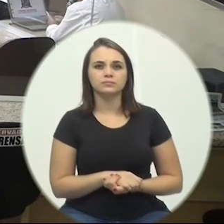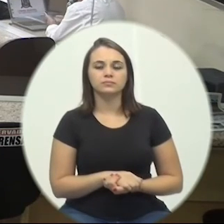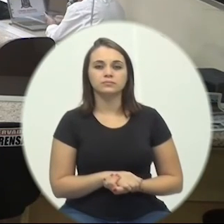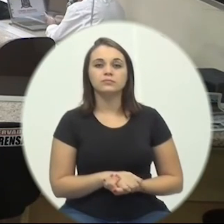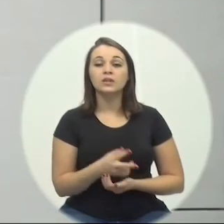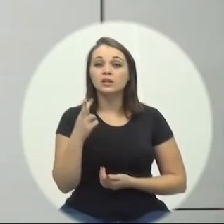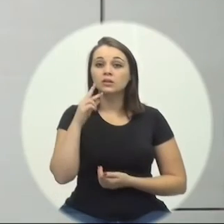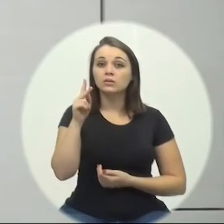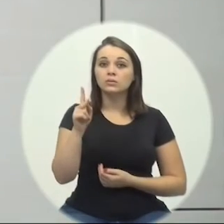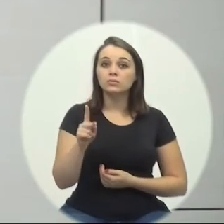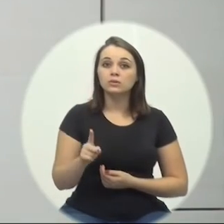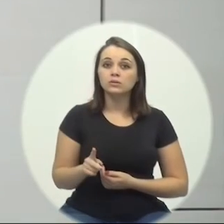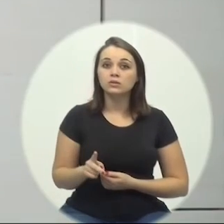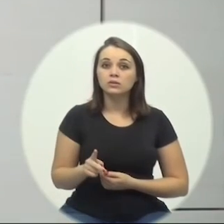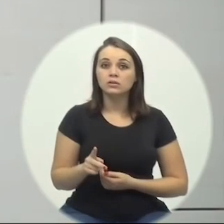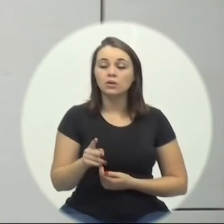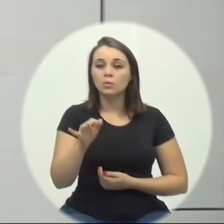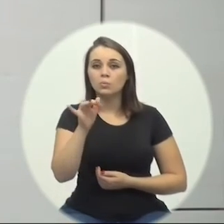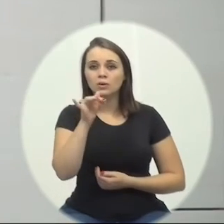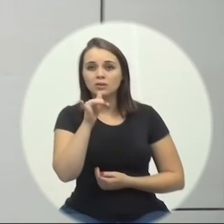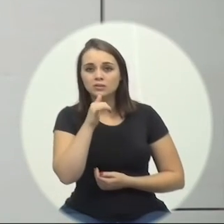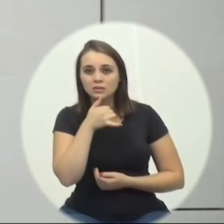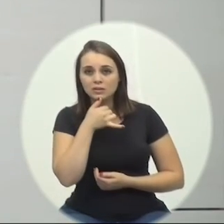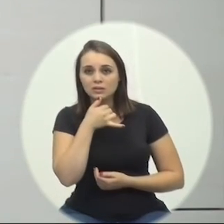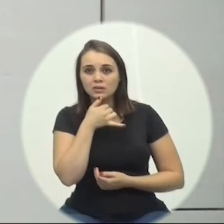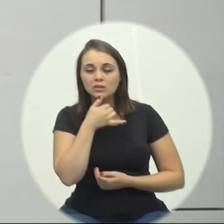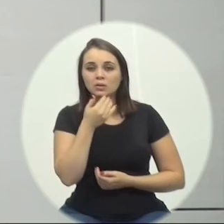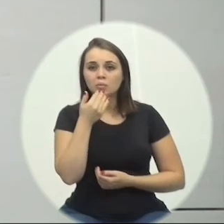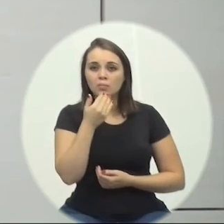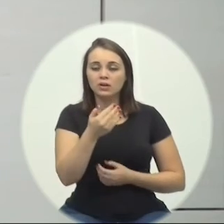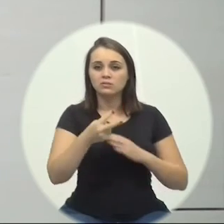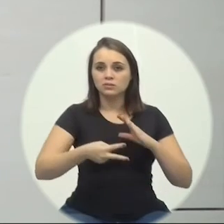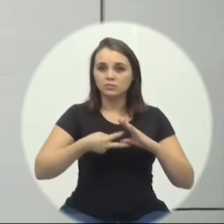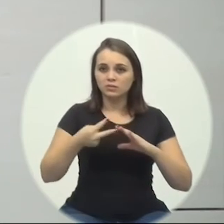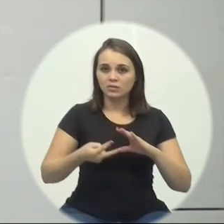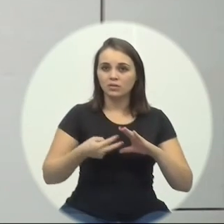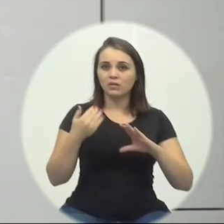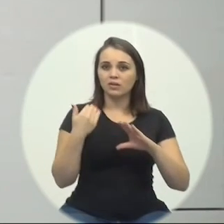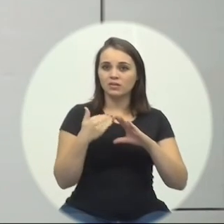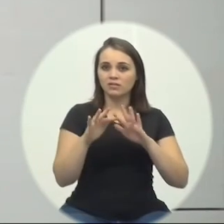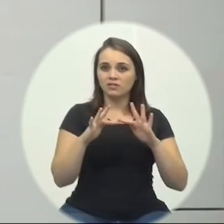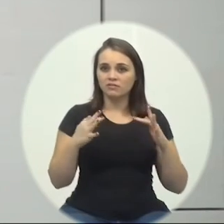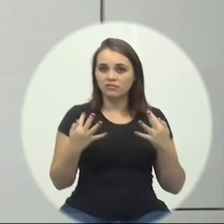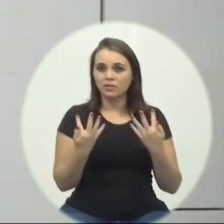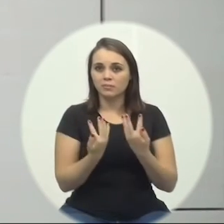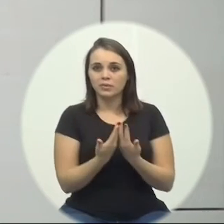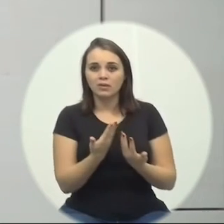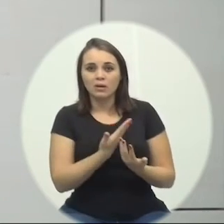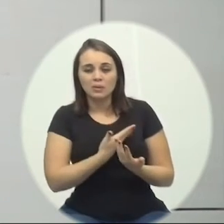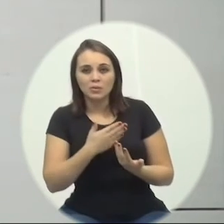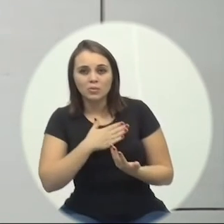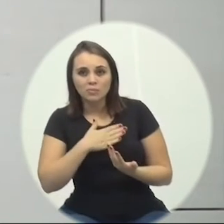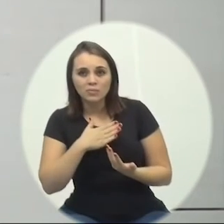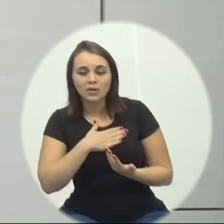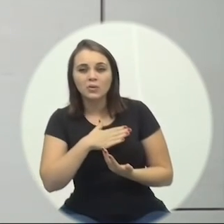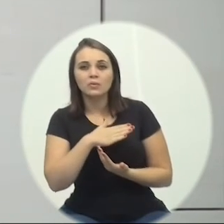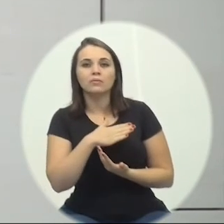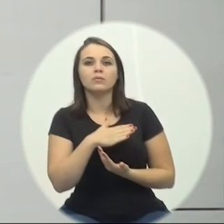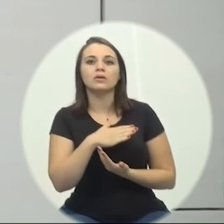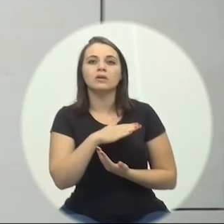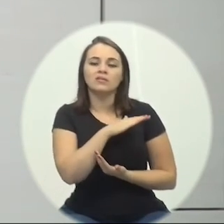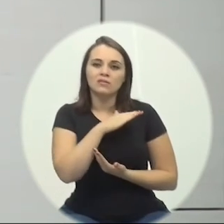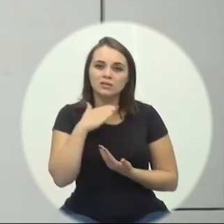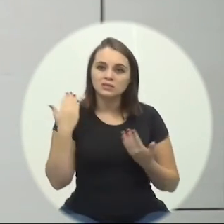Senhor presidente, muito pesar, eu quero pedir que essa casa envie condolências à família de um grande amigo. Fiquei até, recebi a notícia